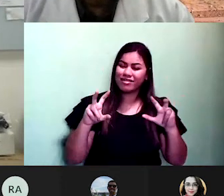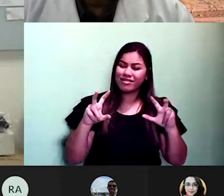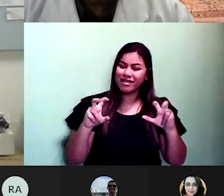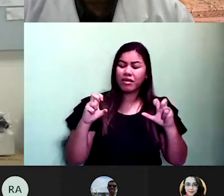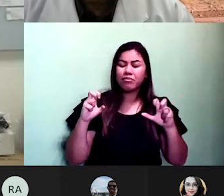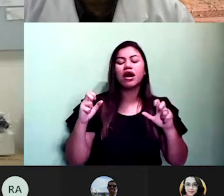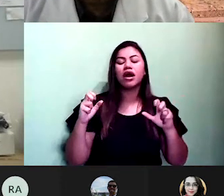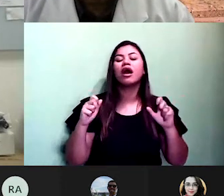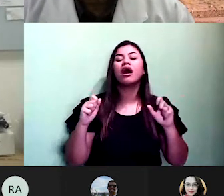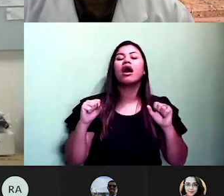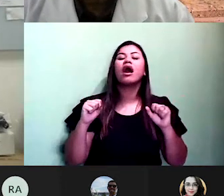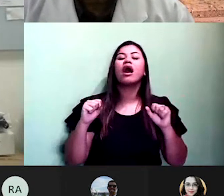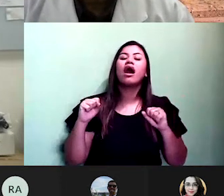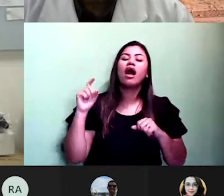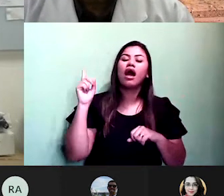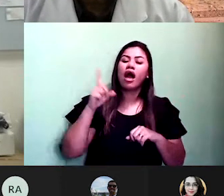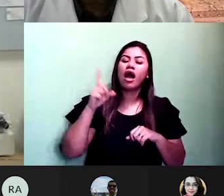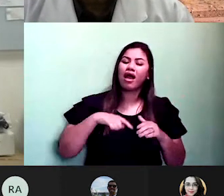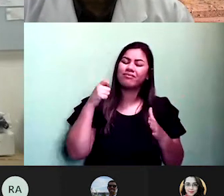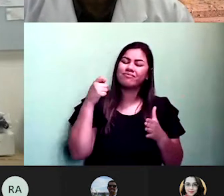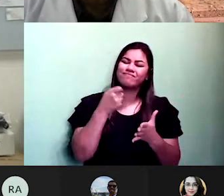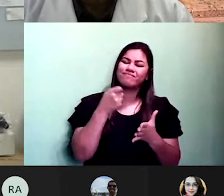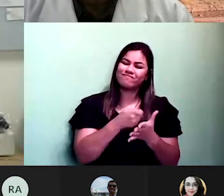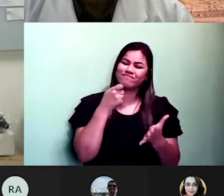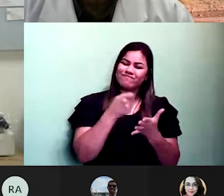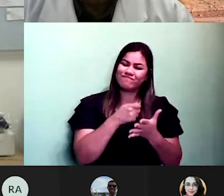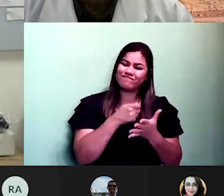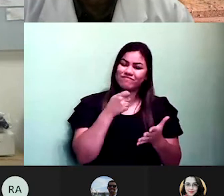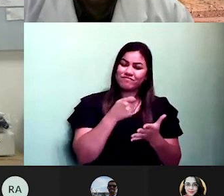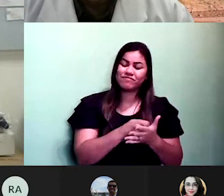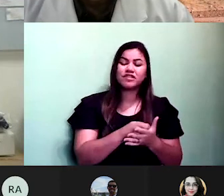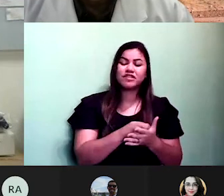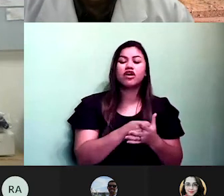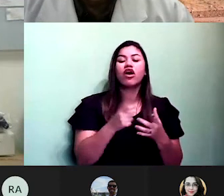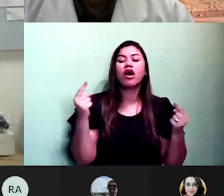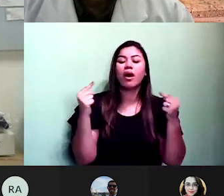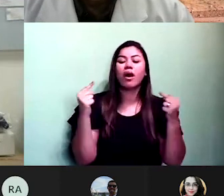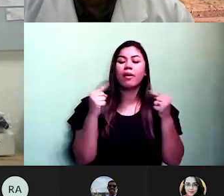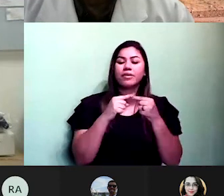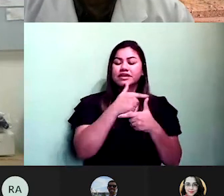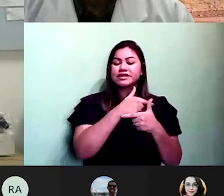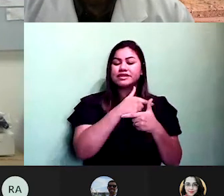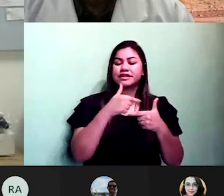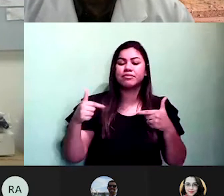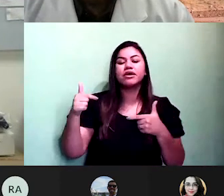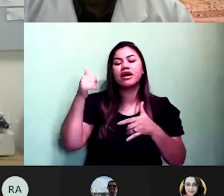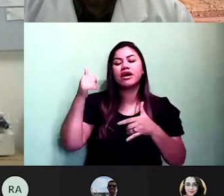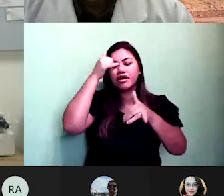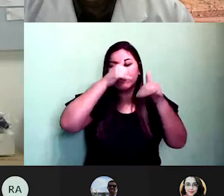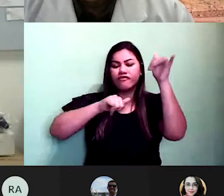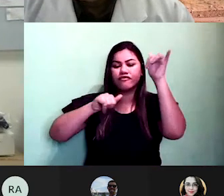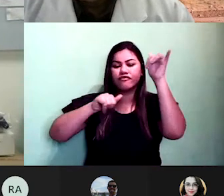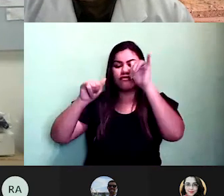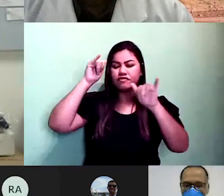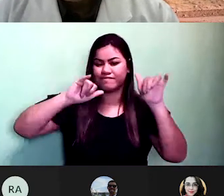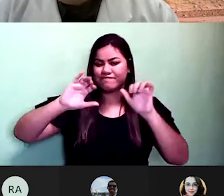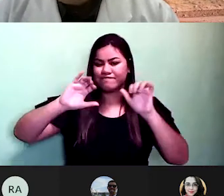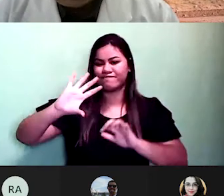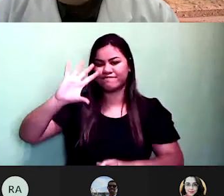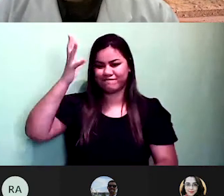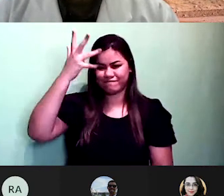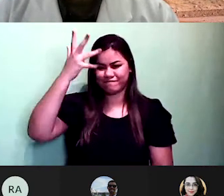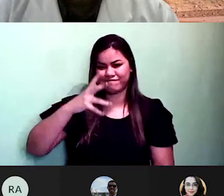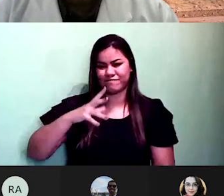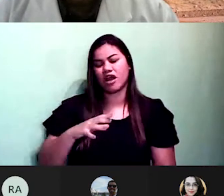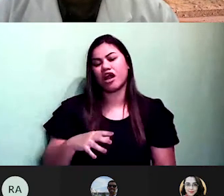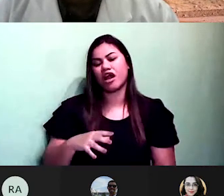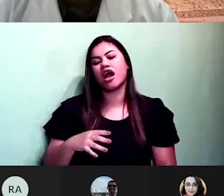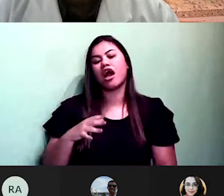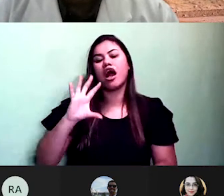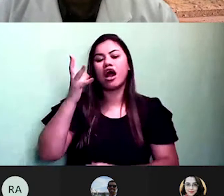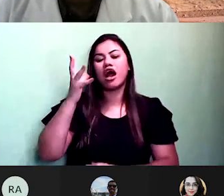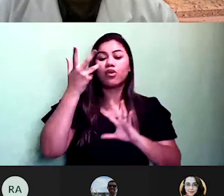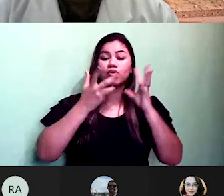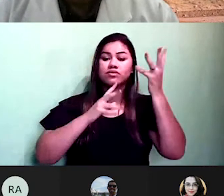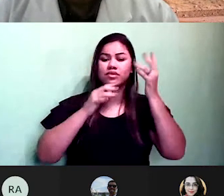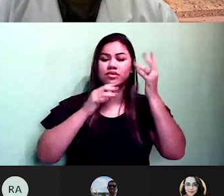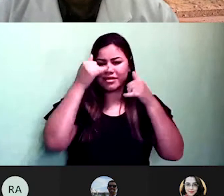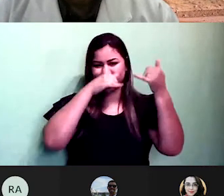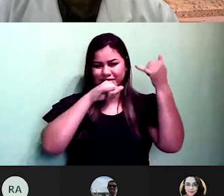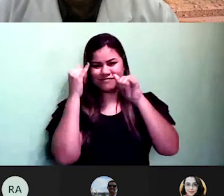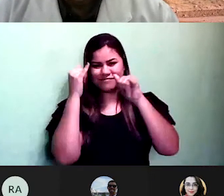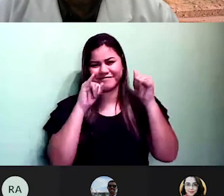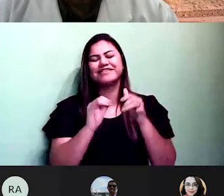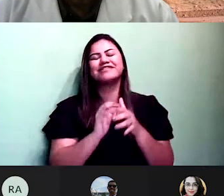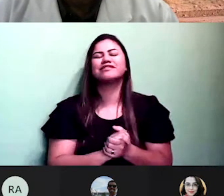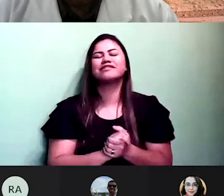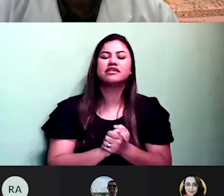semana dessa prevenção de acidentes. Temas como acidentes propriamente